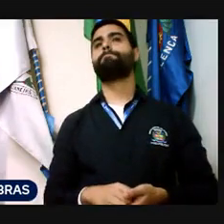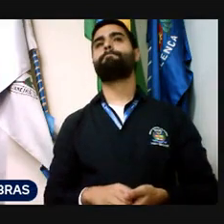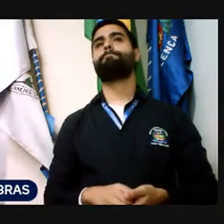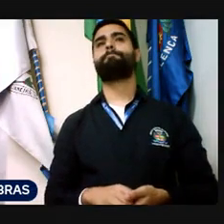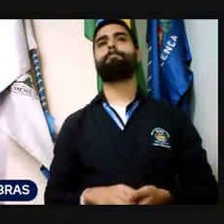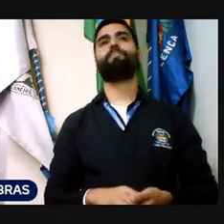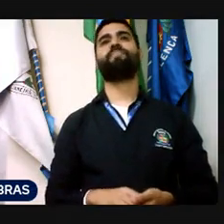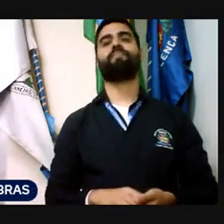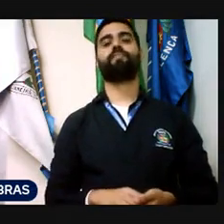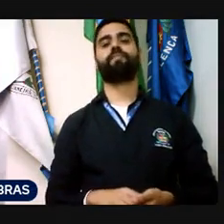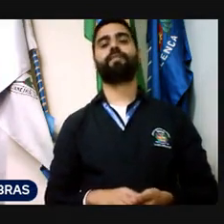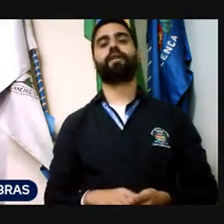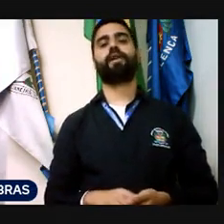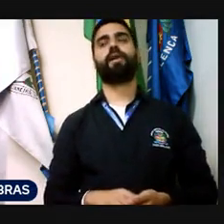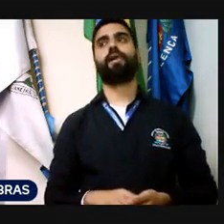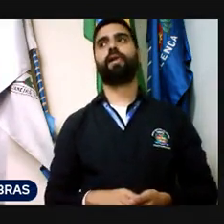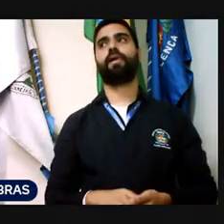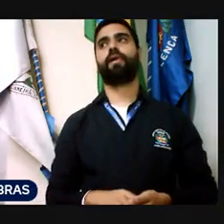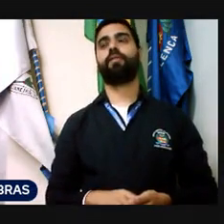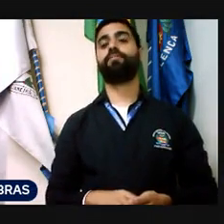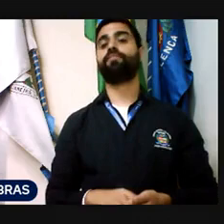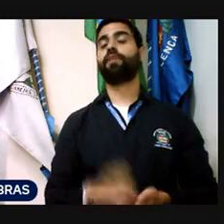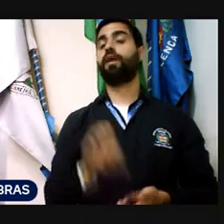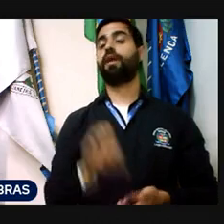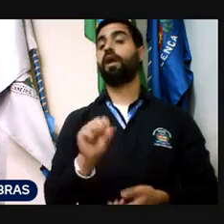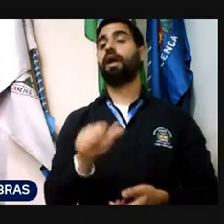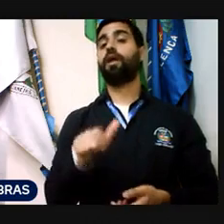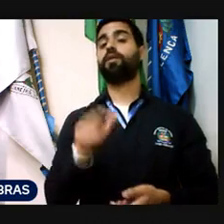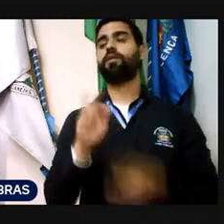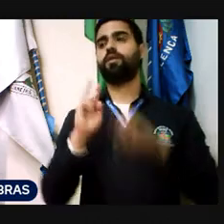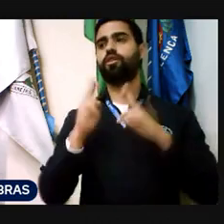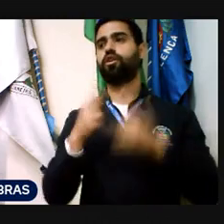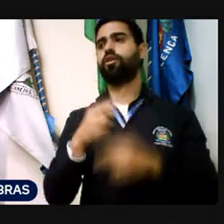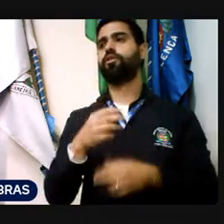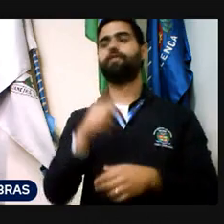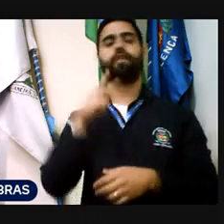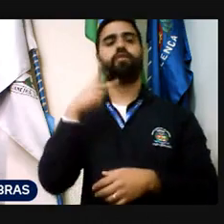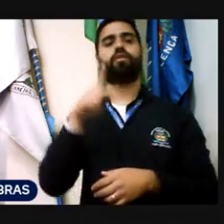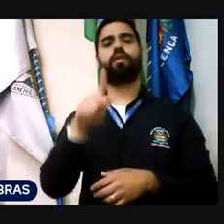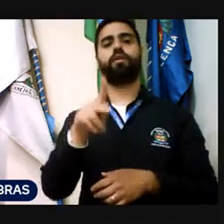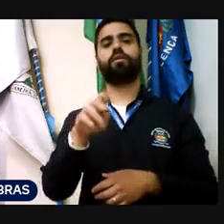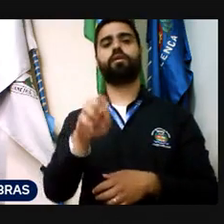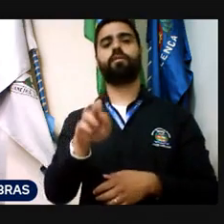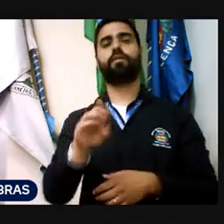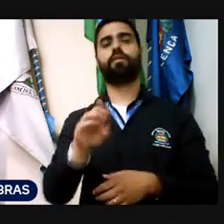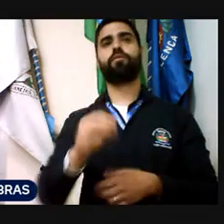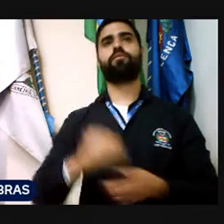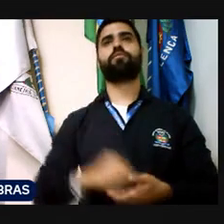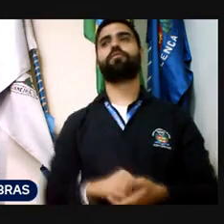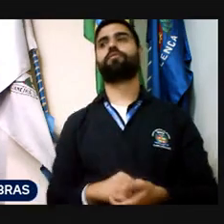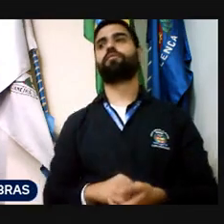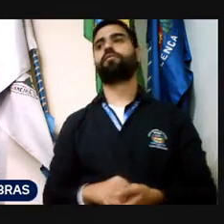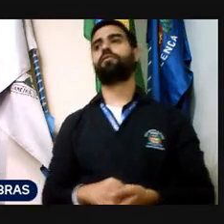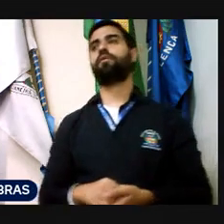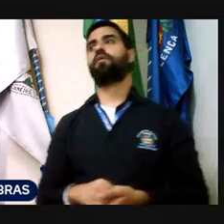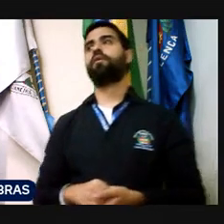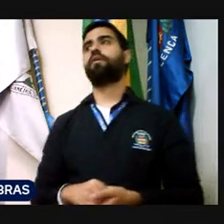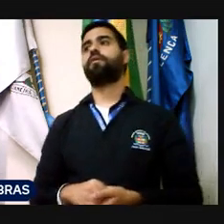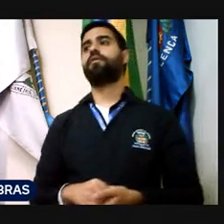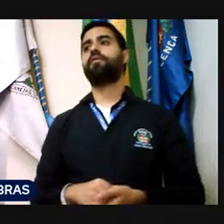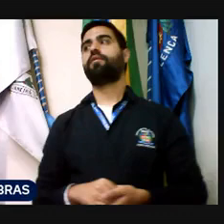pede e espera deferimento. Sala das sessões, 3 de agosto de 2021, vereador Pedro Castro. Indicação